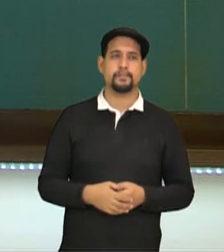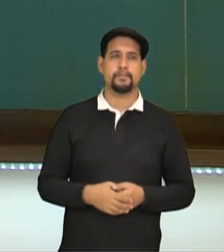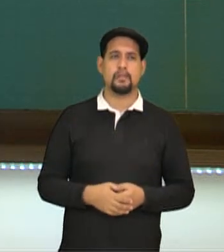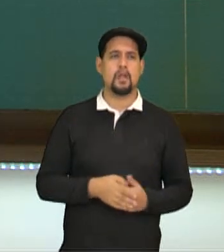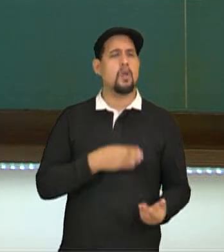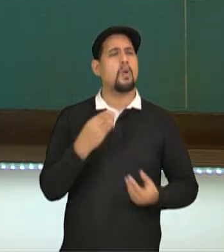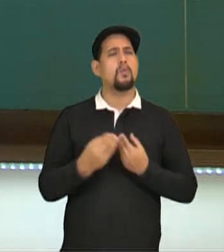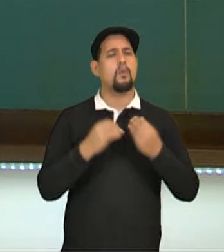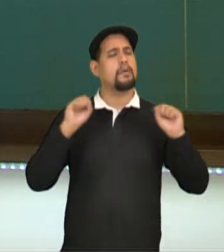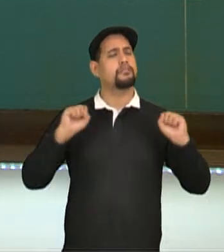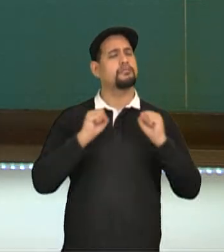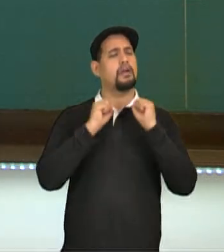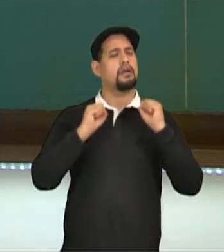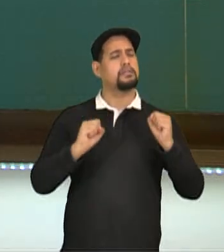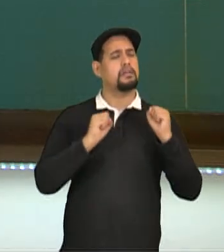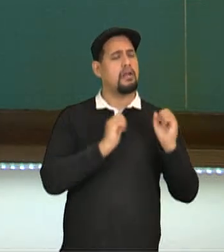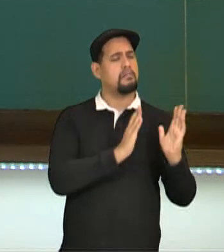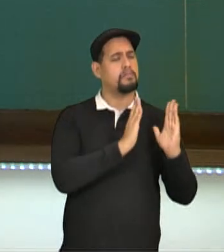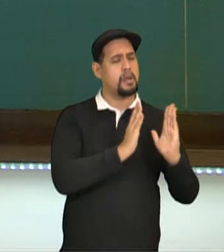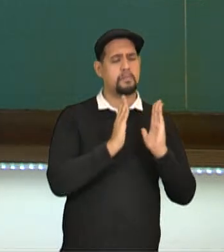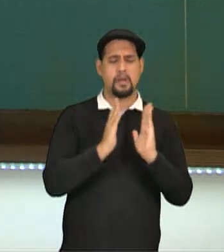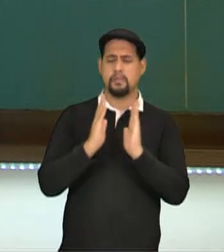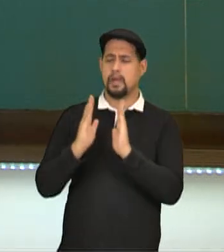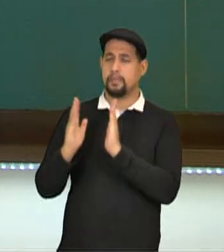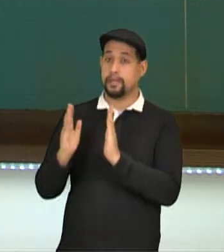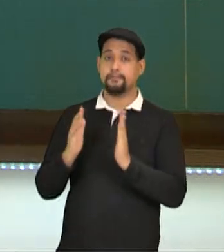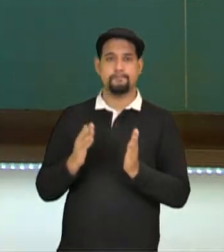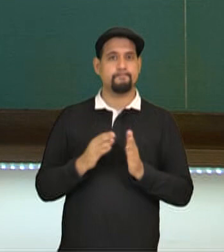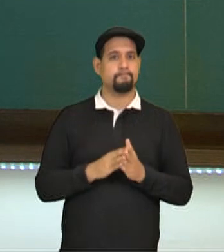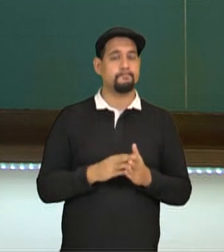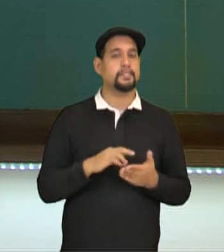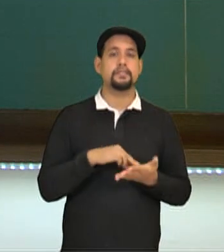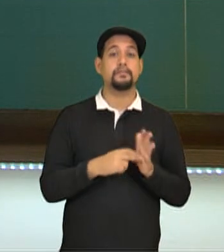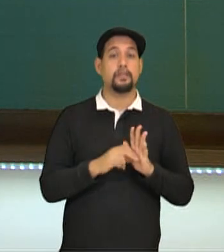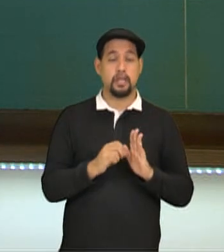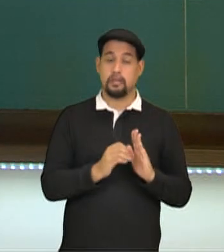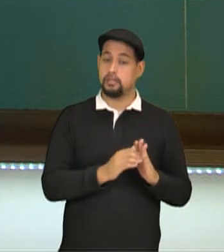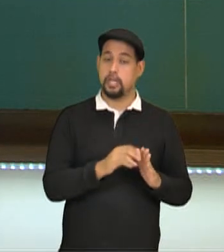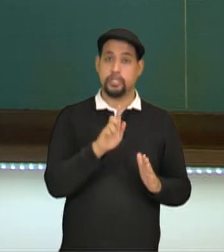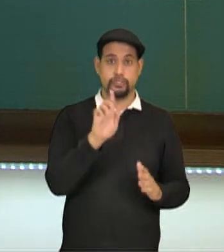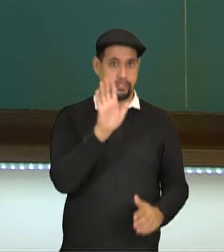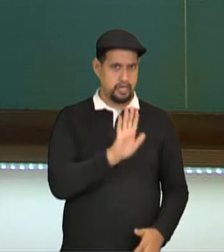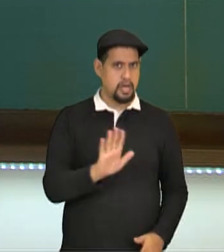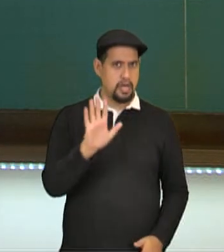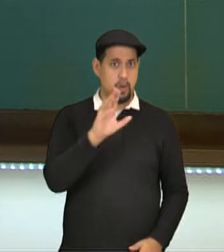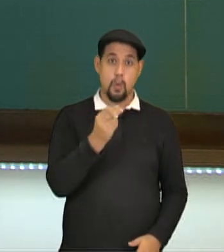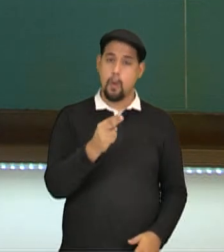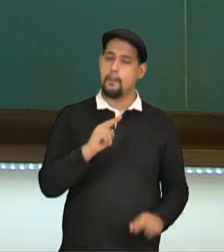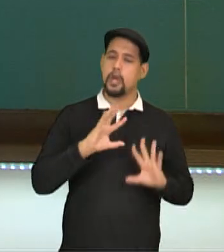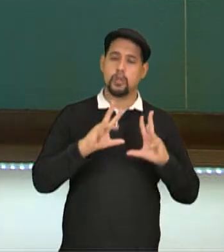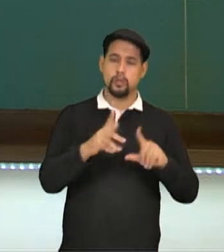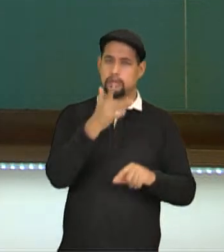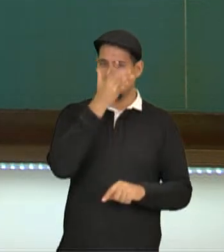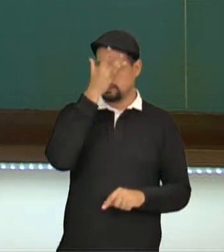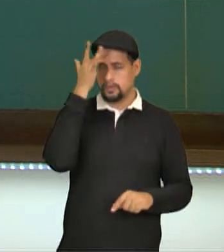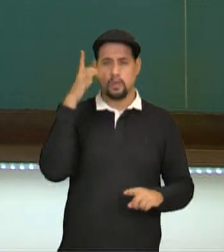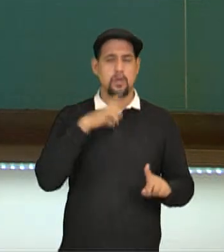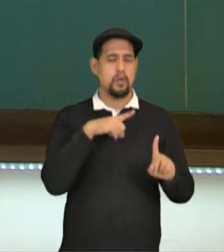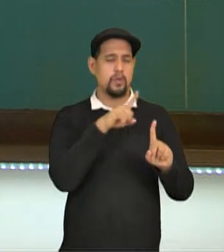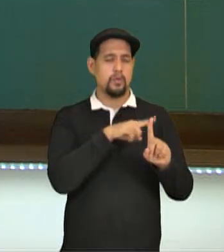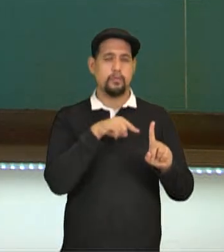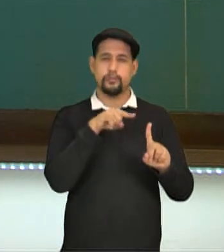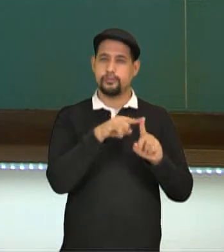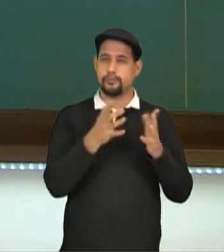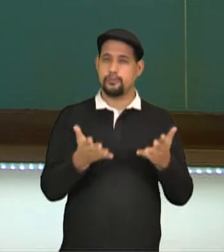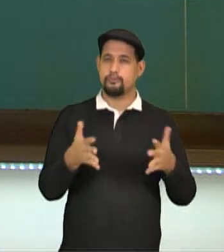Como que a ginástica é dividida? Segundo a Base Nacional Comum, ela é dividida em ginástica geral ou para todos, com o objetivo